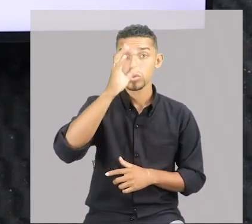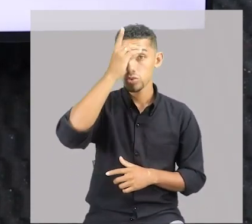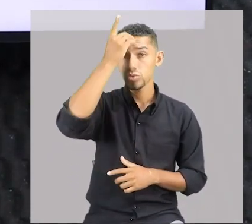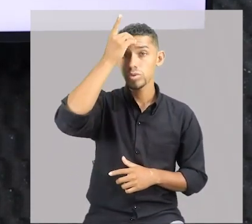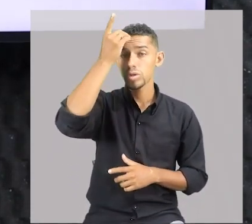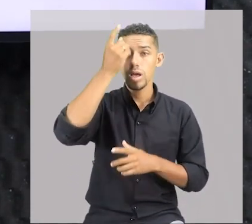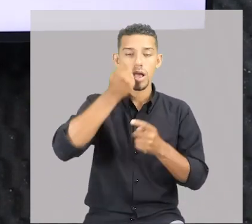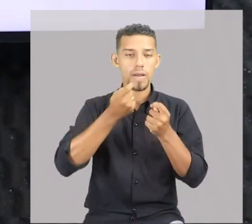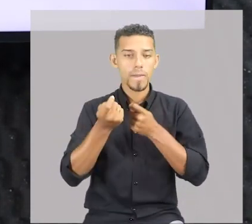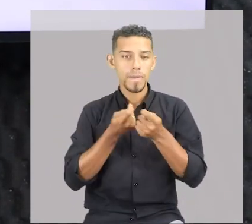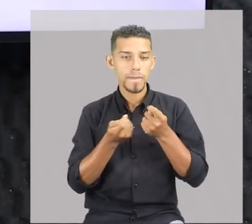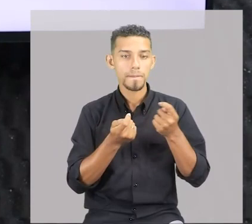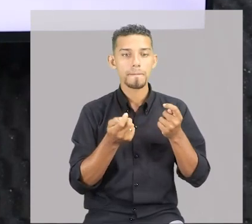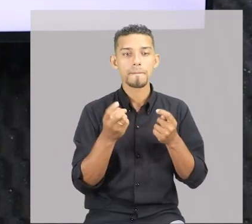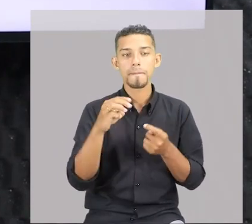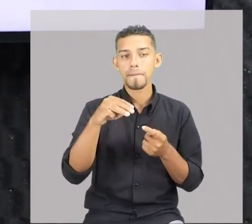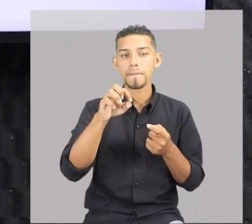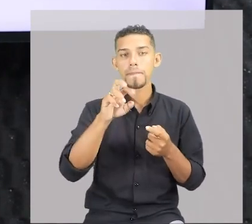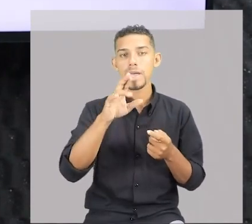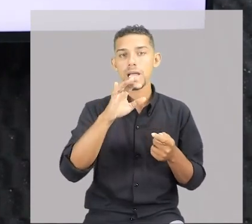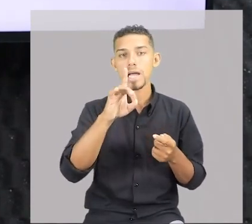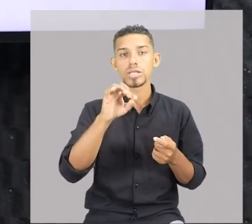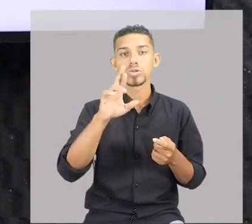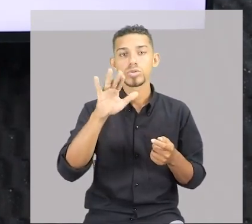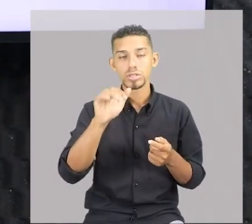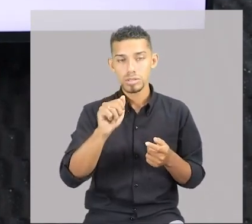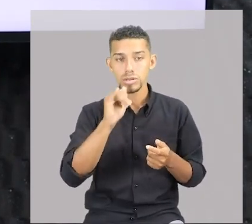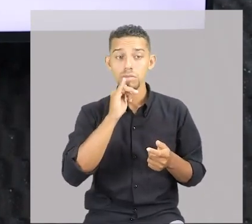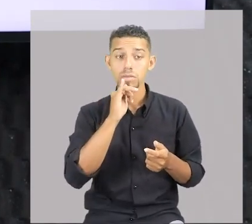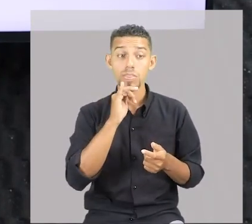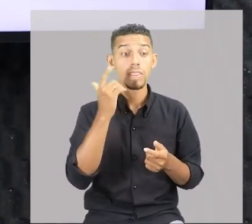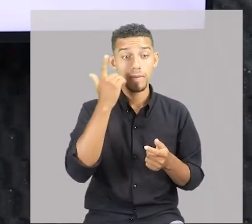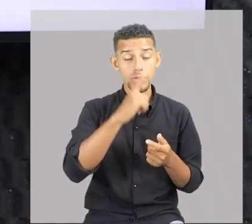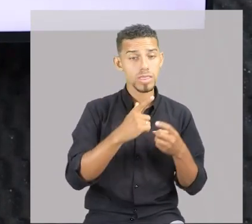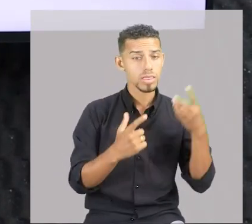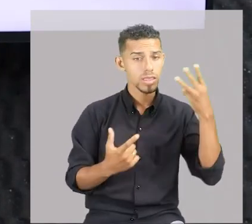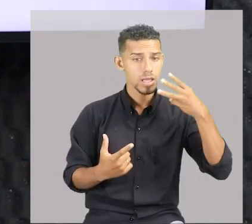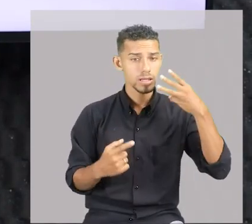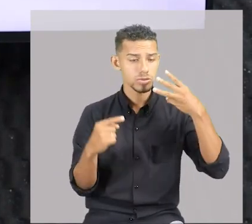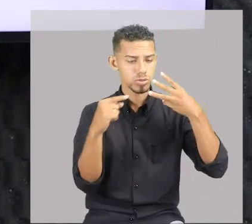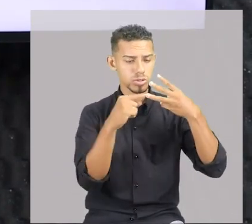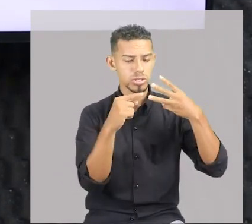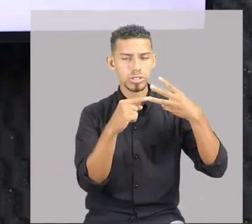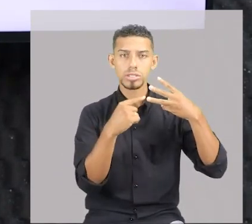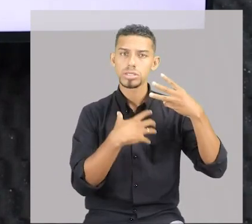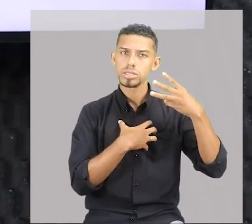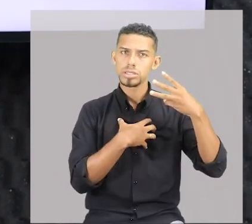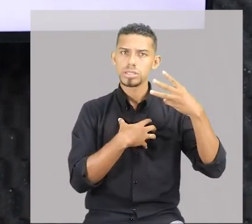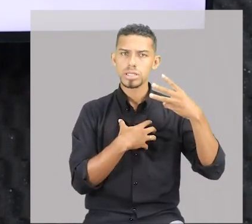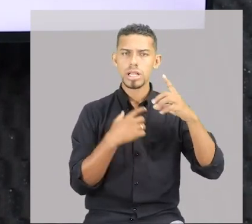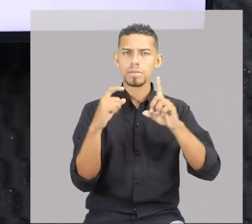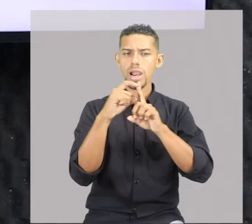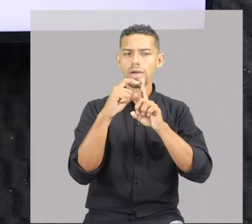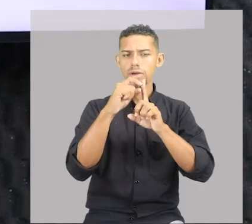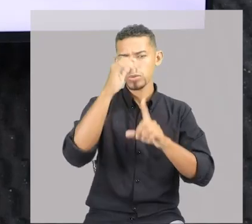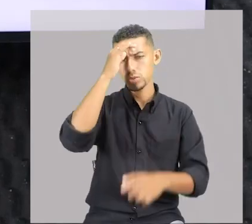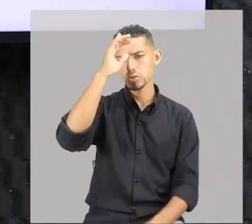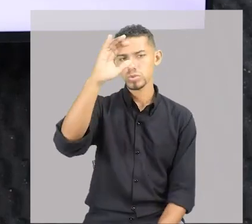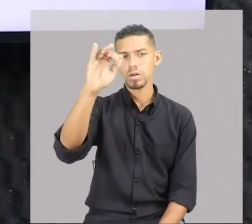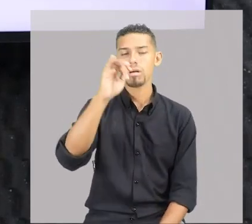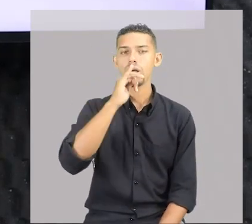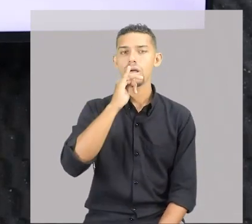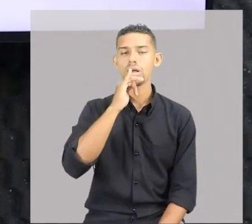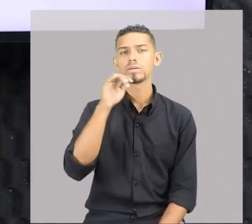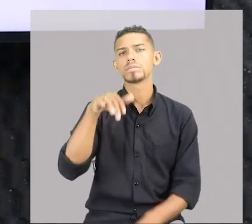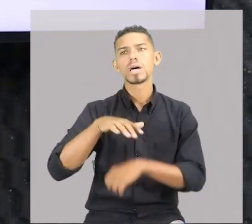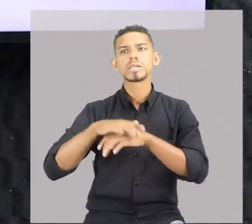cultura mercadoria, que eu falei do Félix Guattari, aquele terceiro sentido da palavra cultura, tá? Então essa cultura de